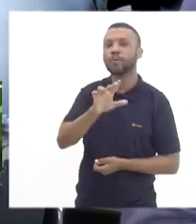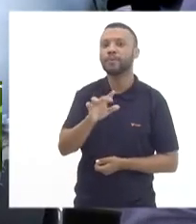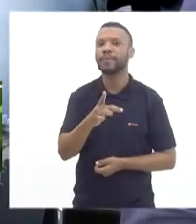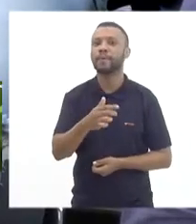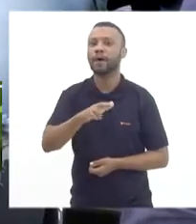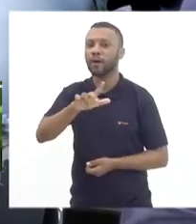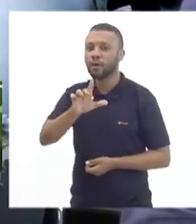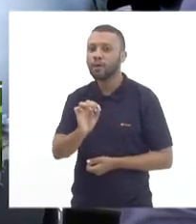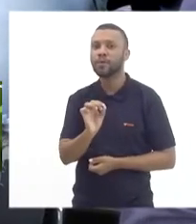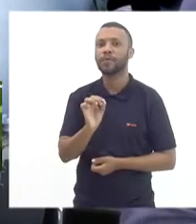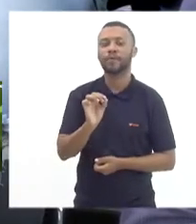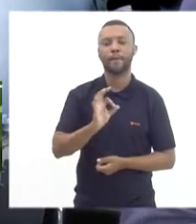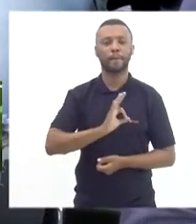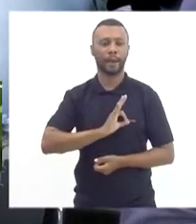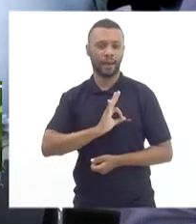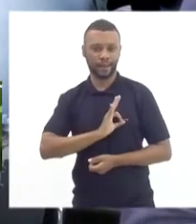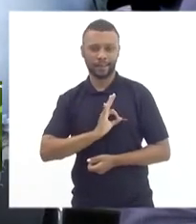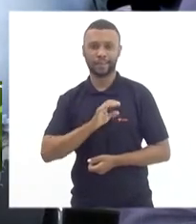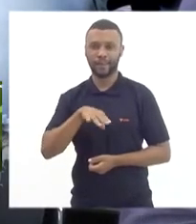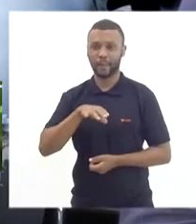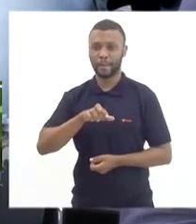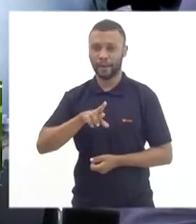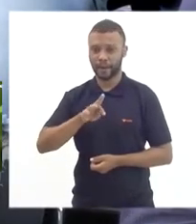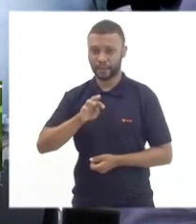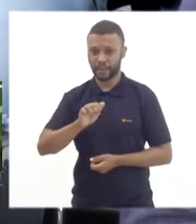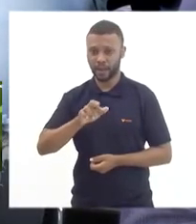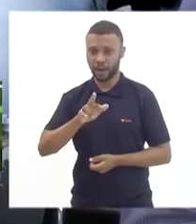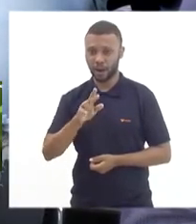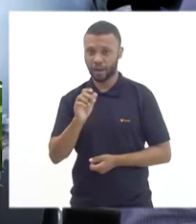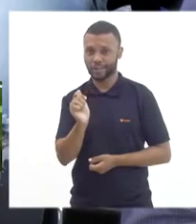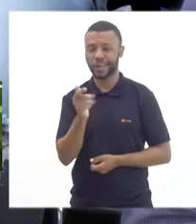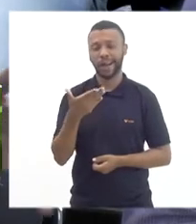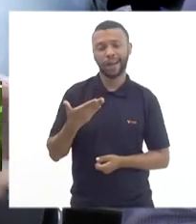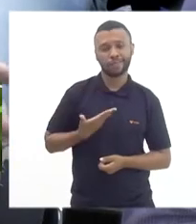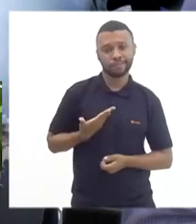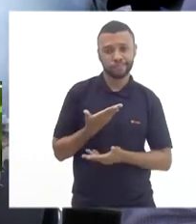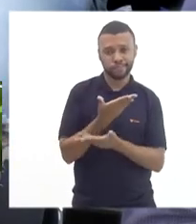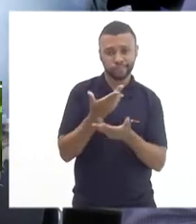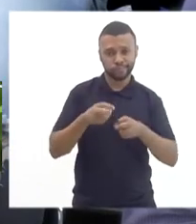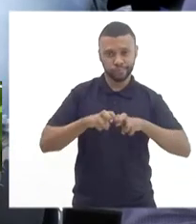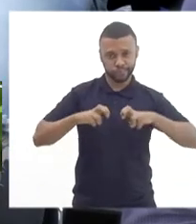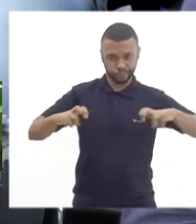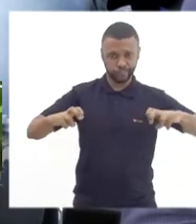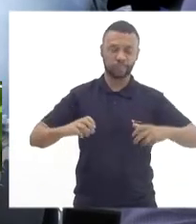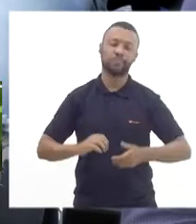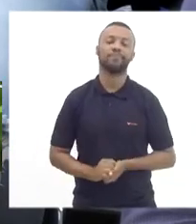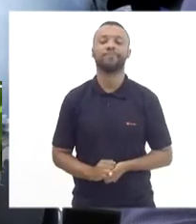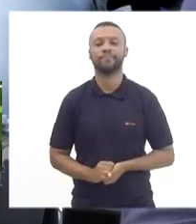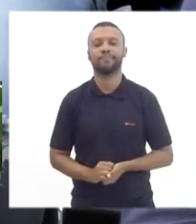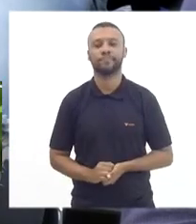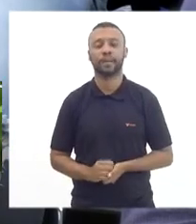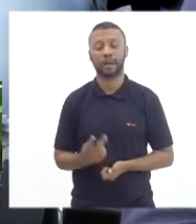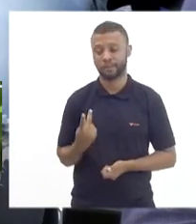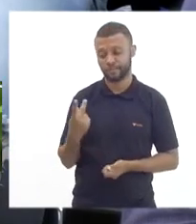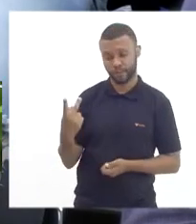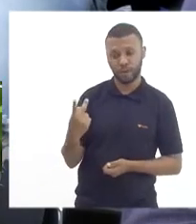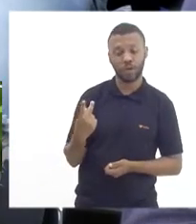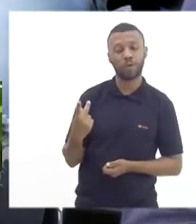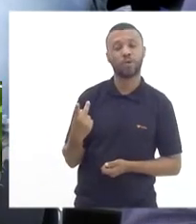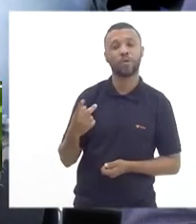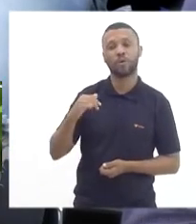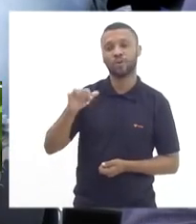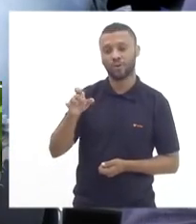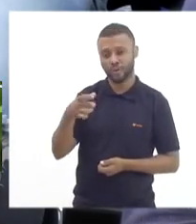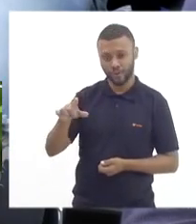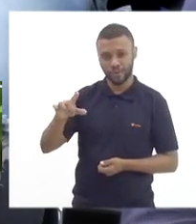Marta Rocha e demais colegas. Eu e João Cláudio, nós trabalhamos há um tempo relacionado